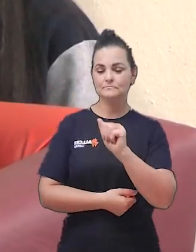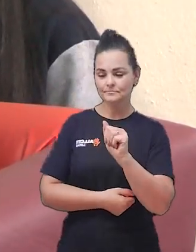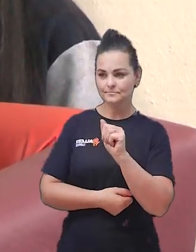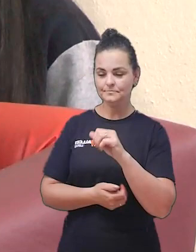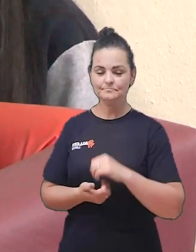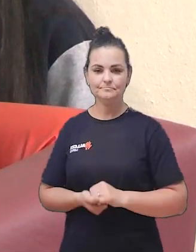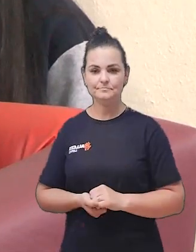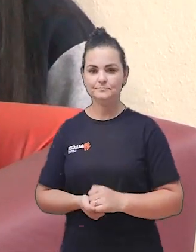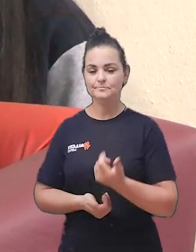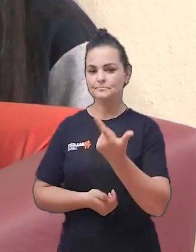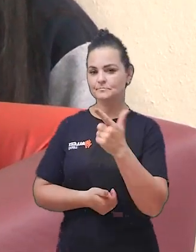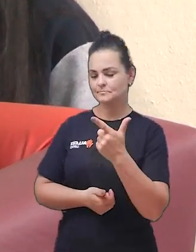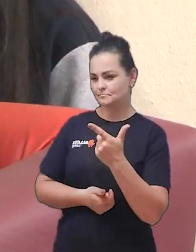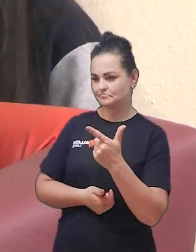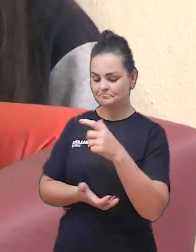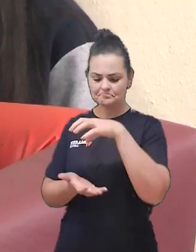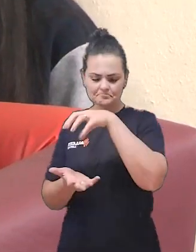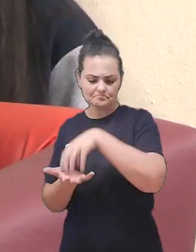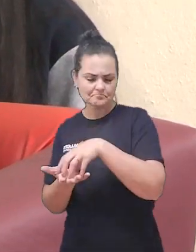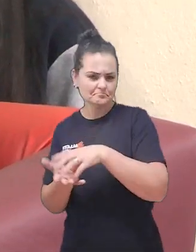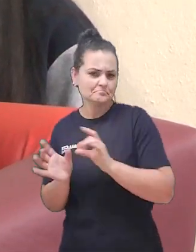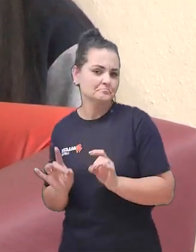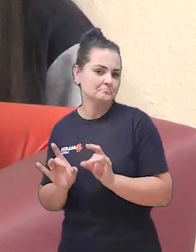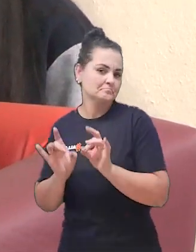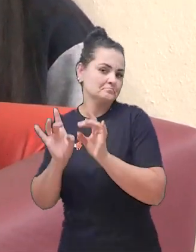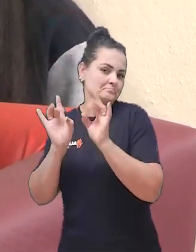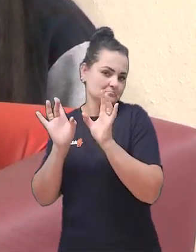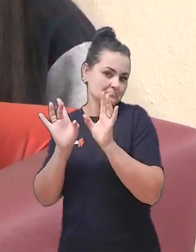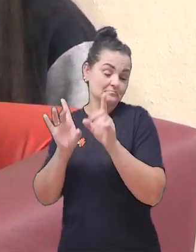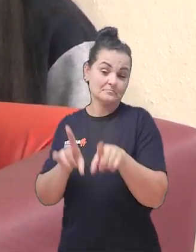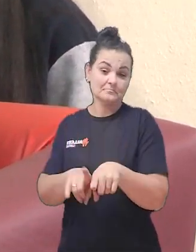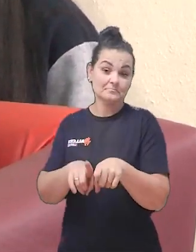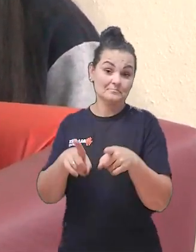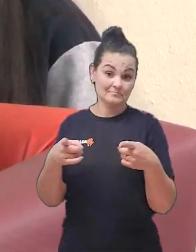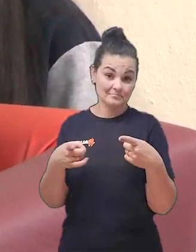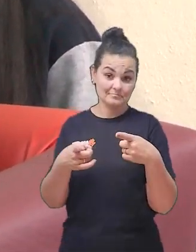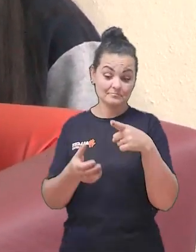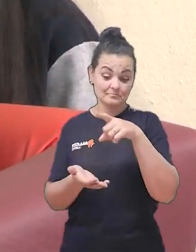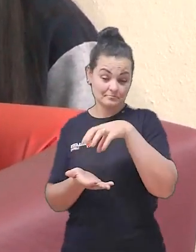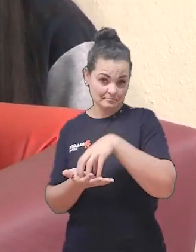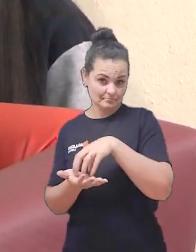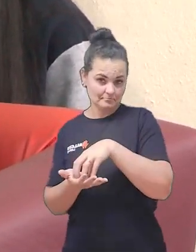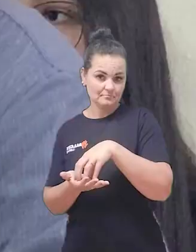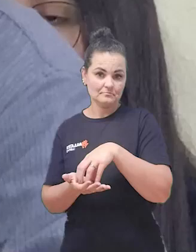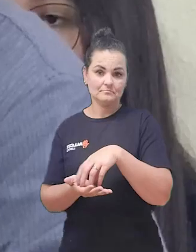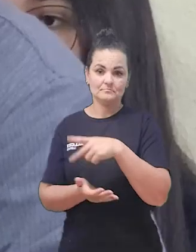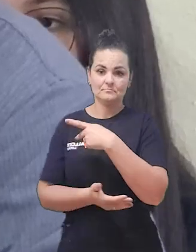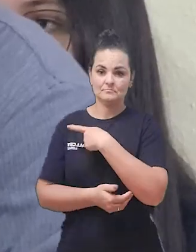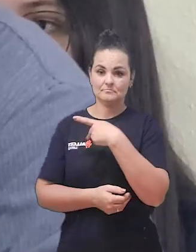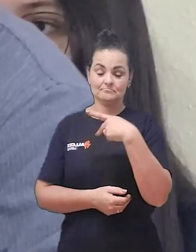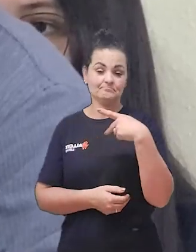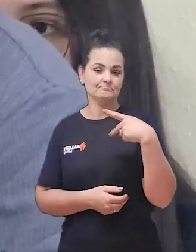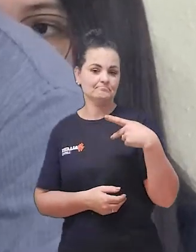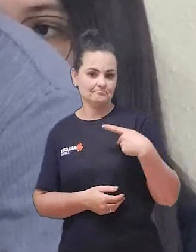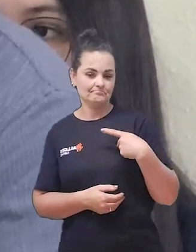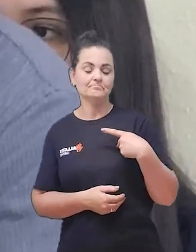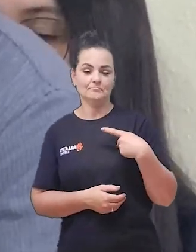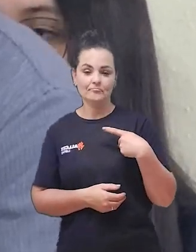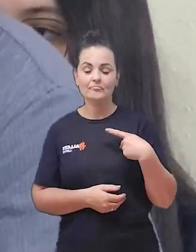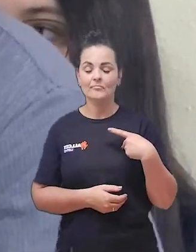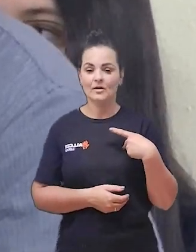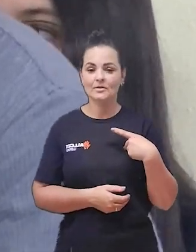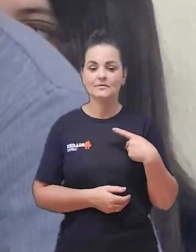não tem uma área específica assim, né? Mas a área da saúde, a gente tem